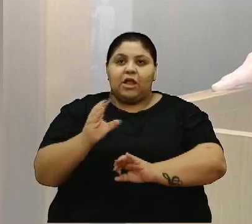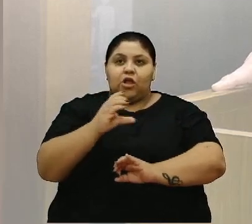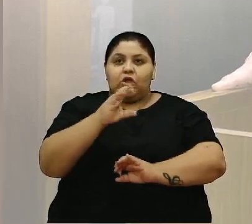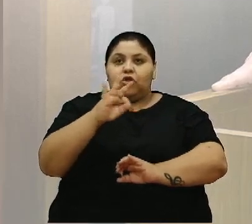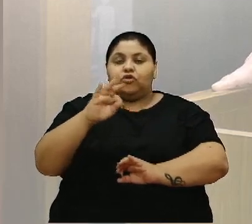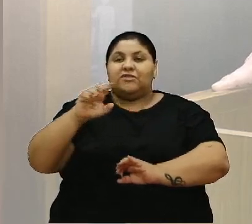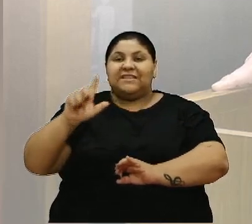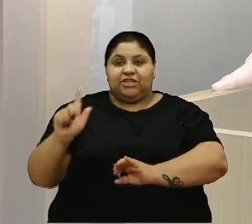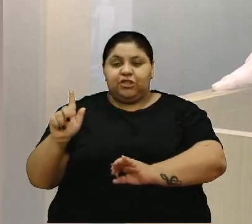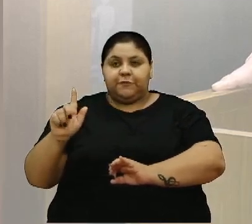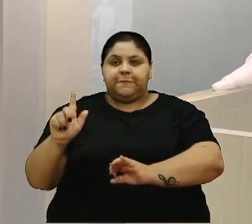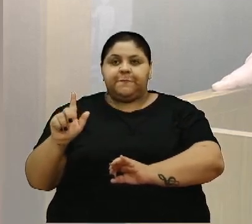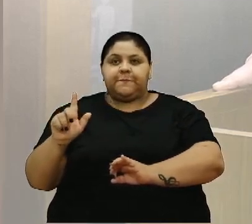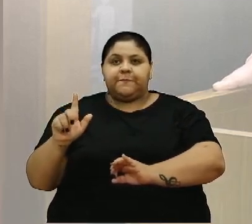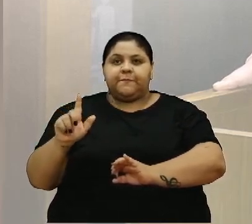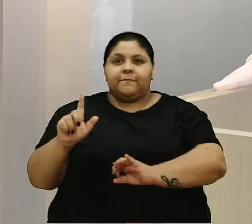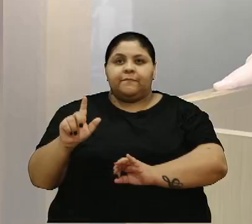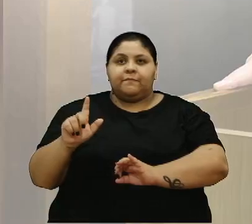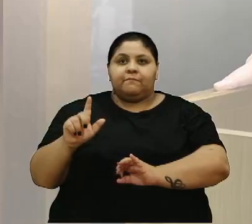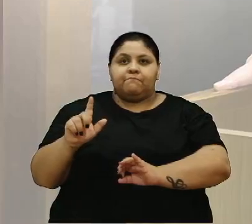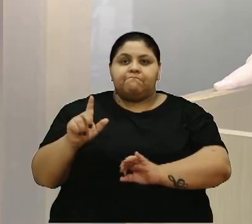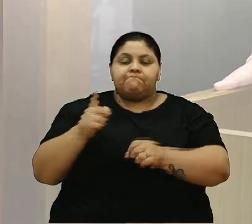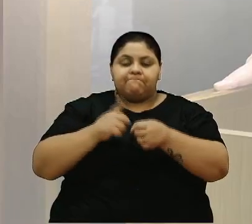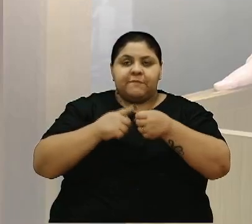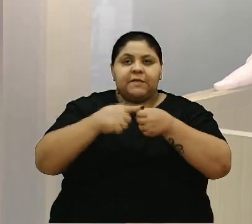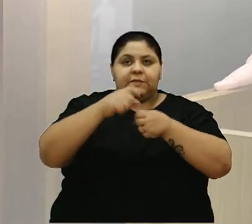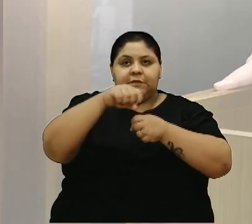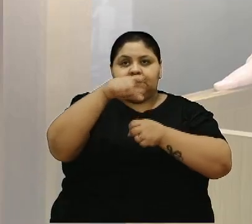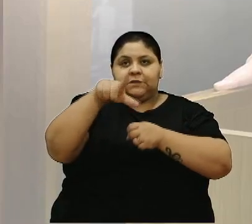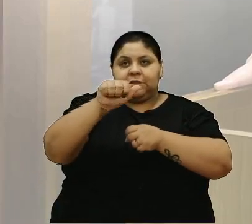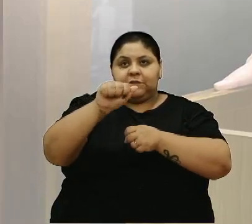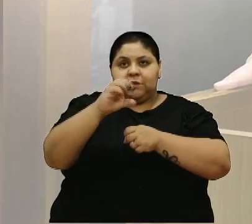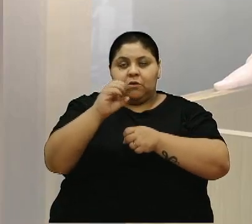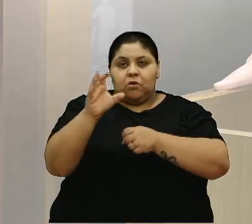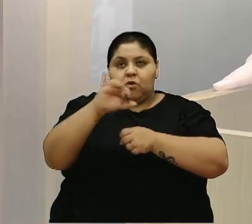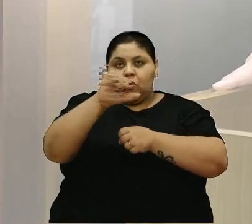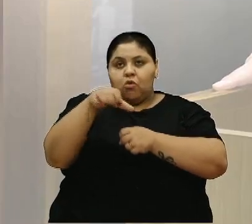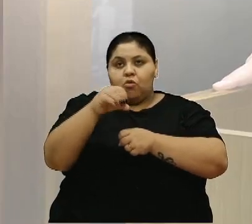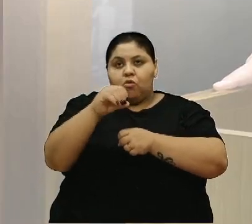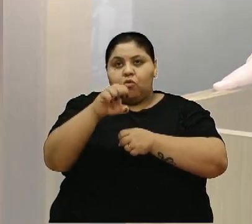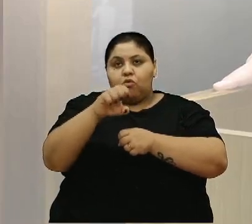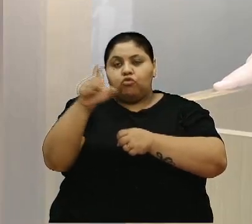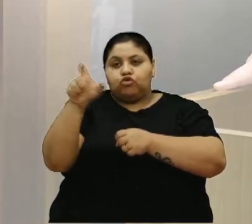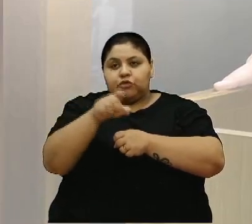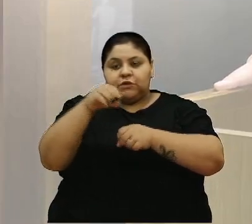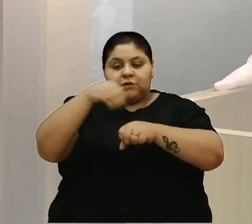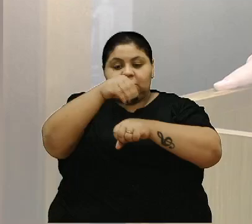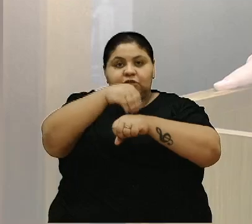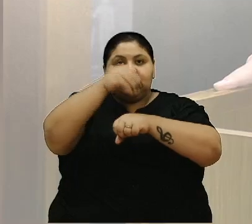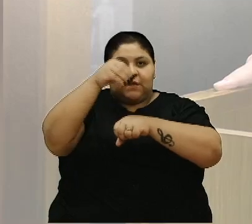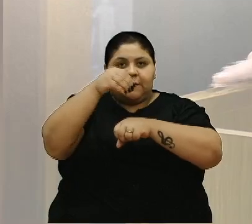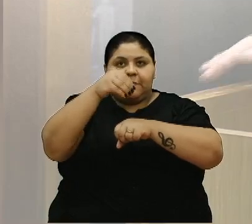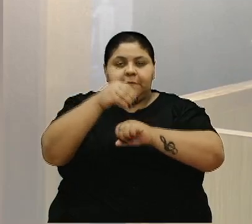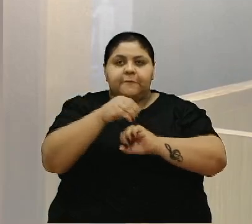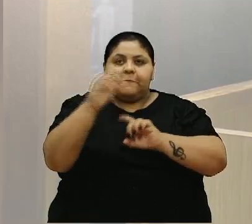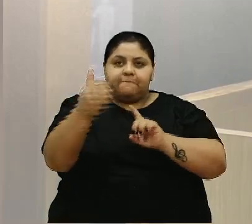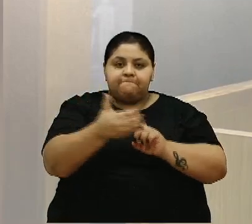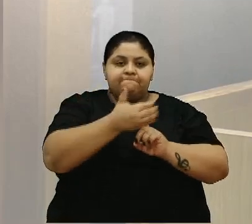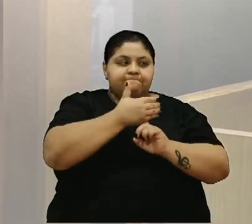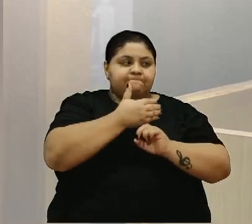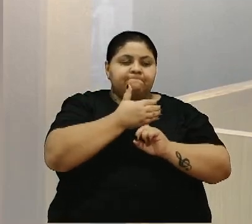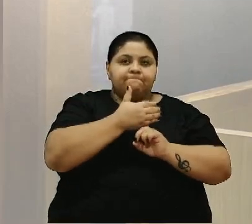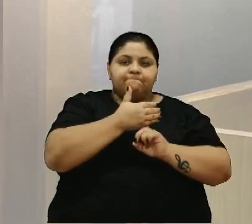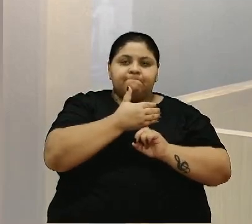da Querência de São José do Ouro. Então, fomos muito bem acolhidos e eu queria